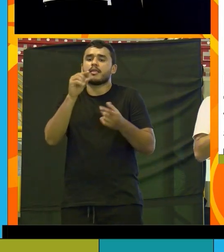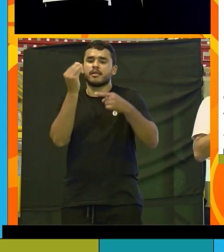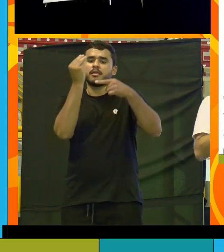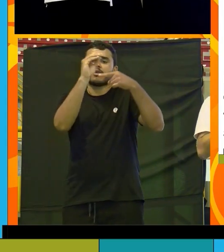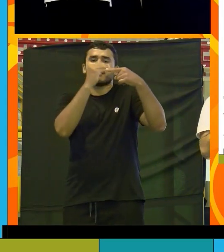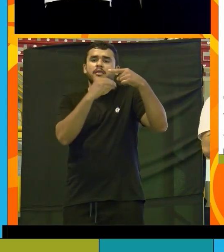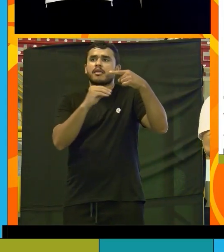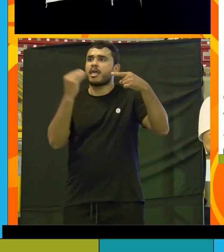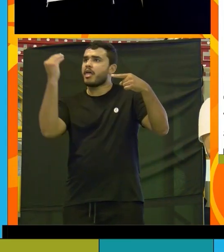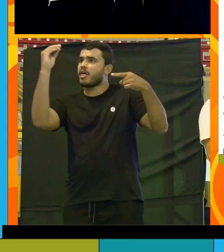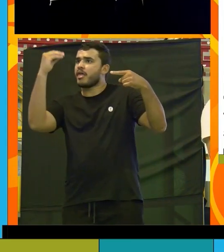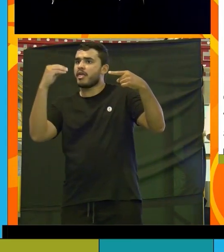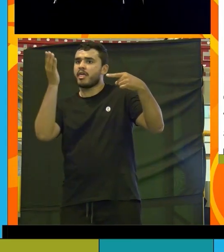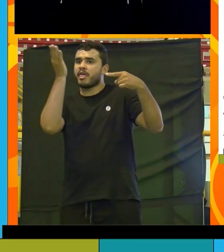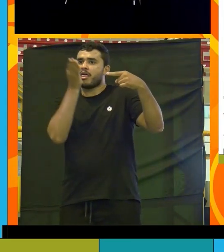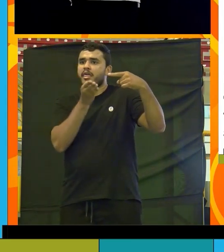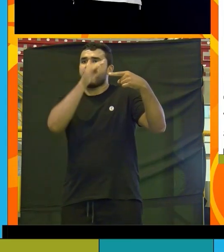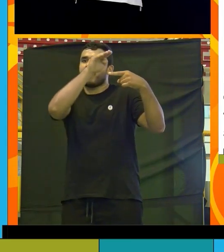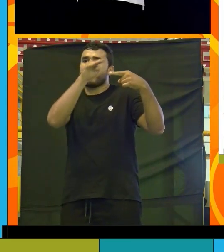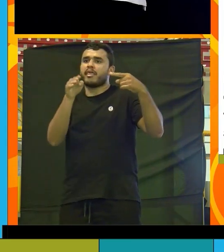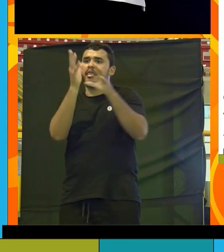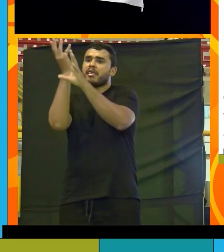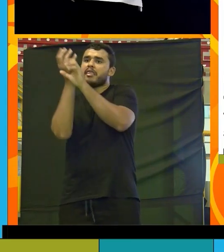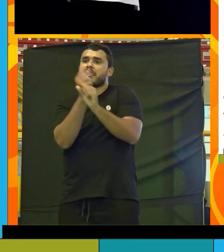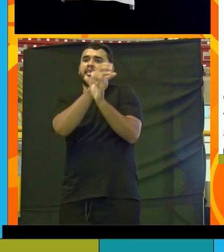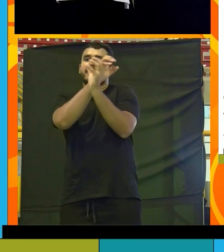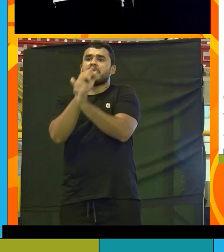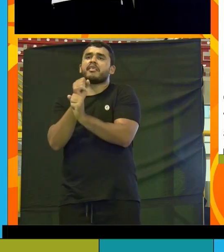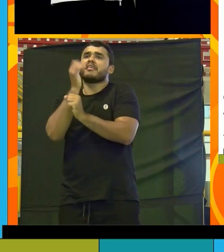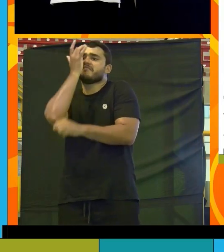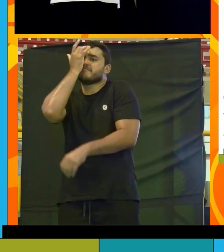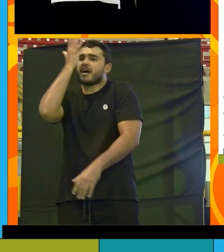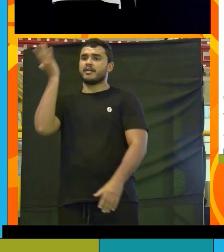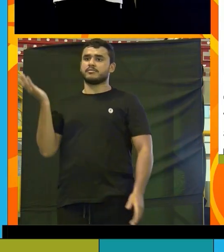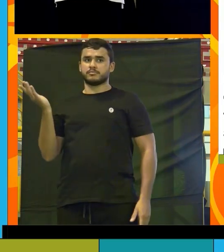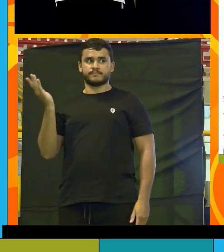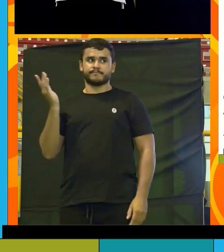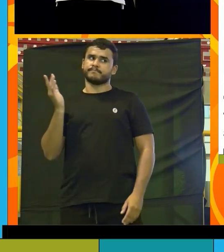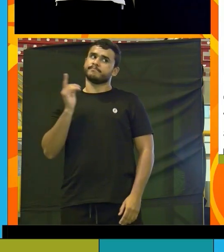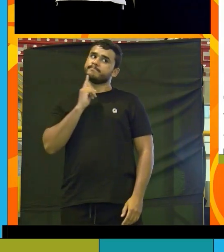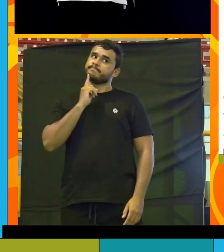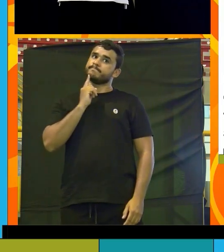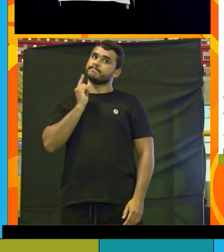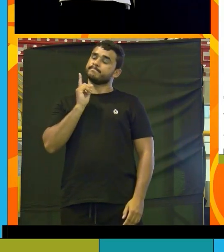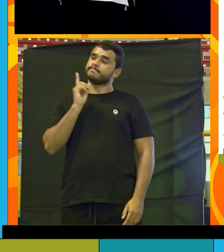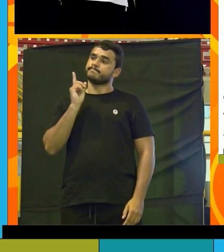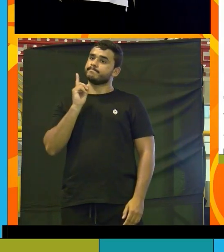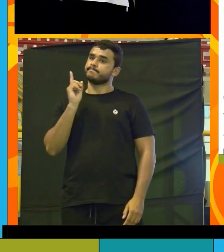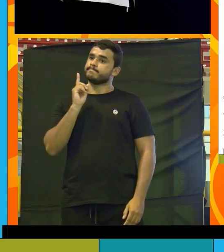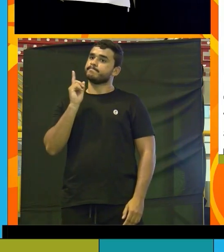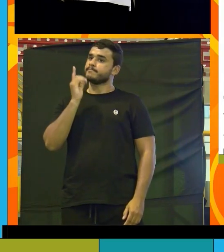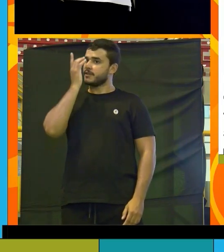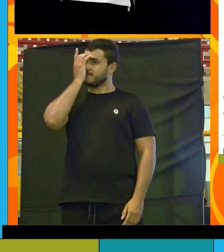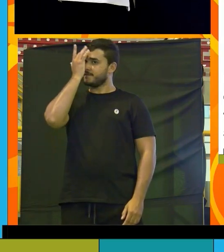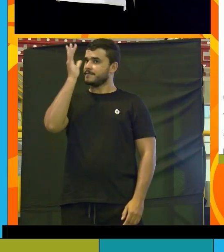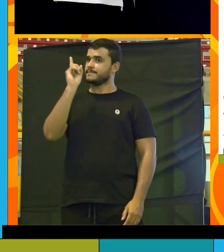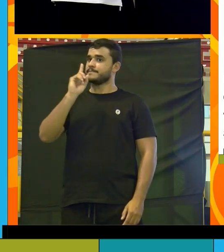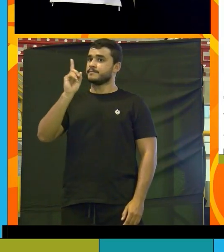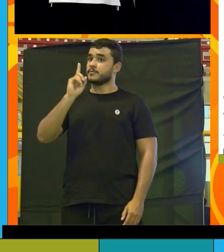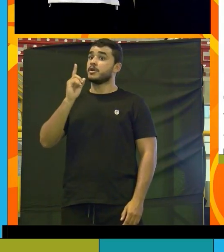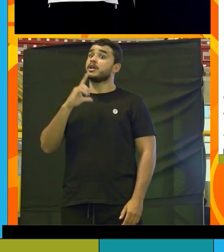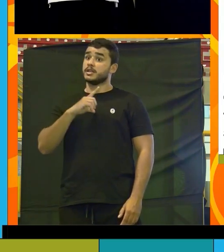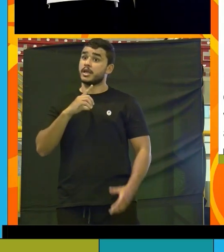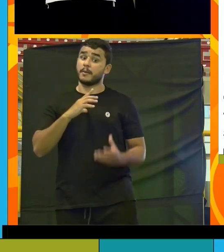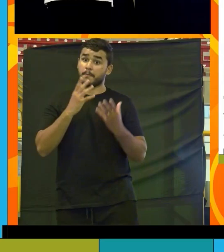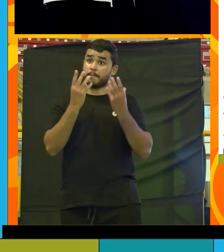Mas existia muitas questões em que você resolveria sim, através da regra de 3, porque era